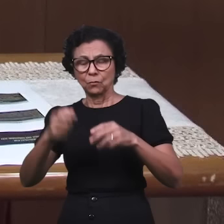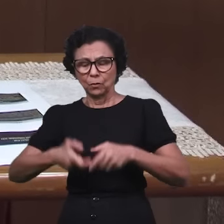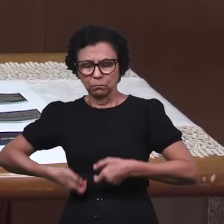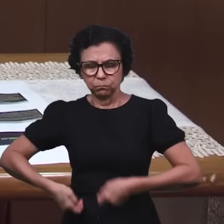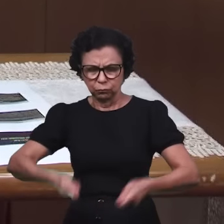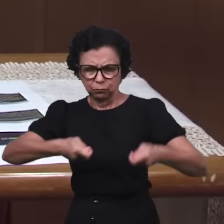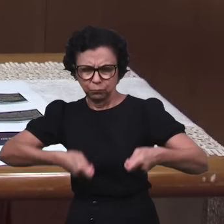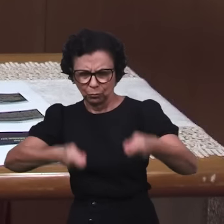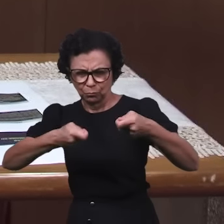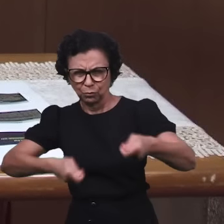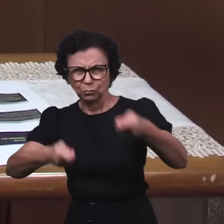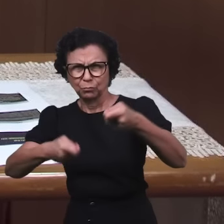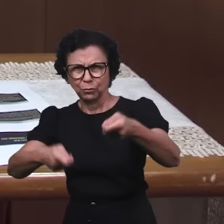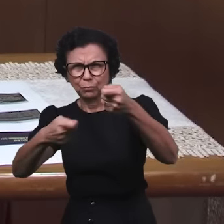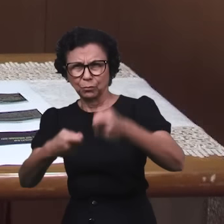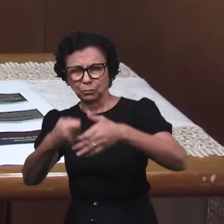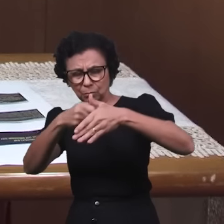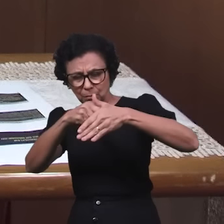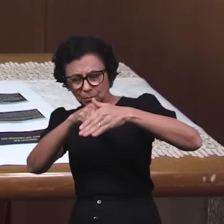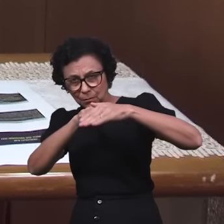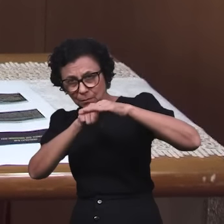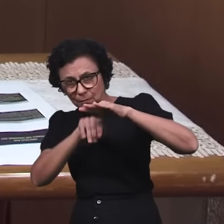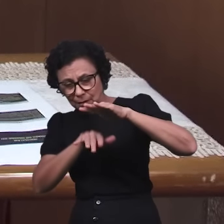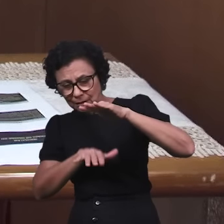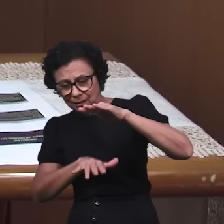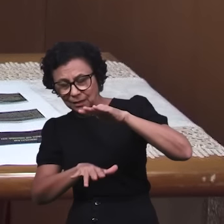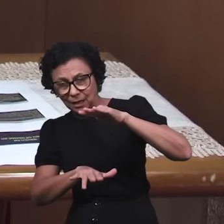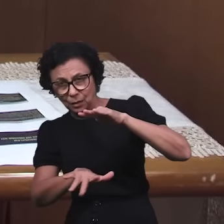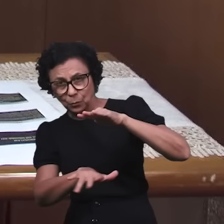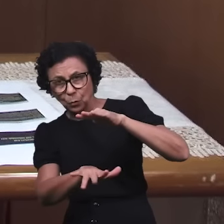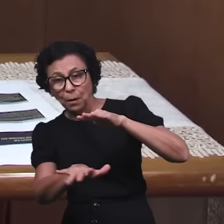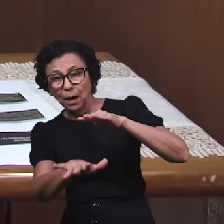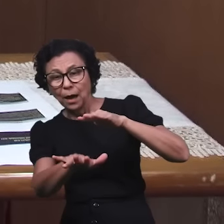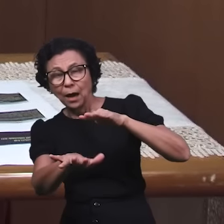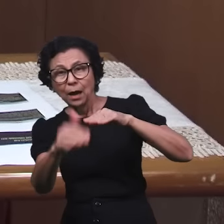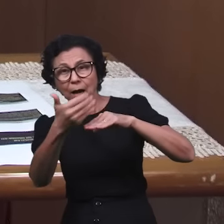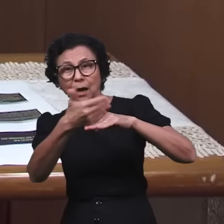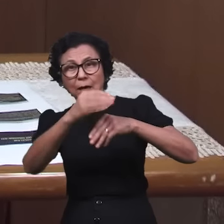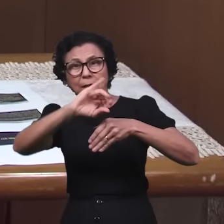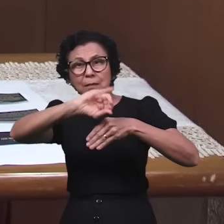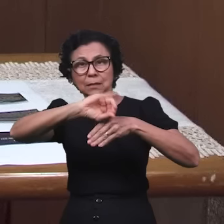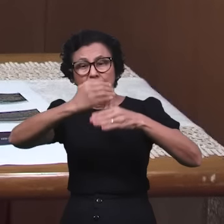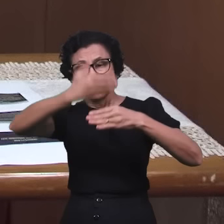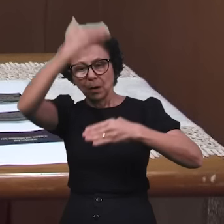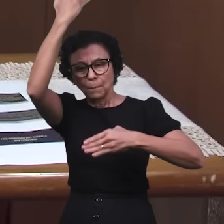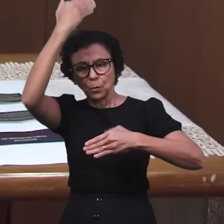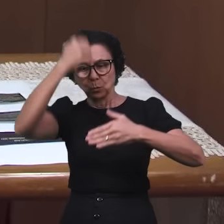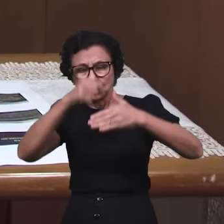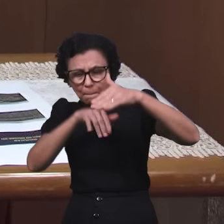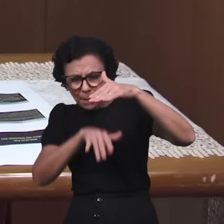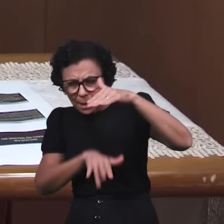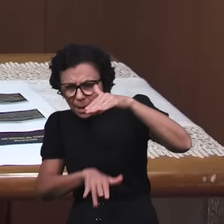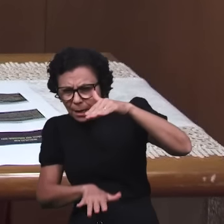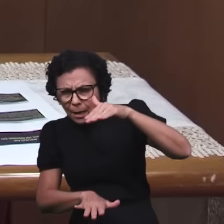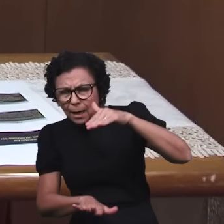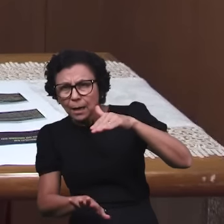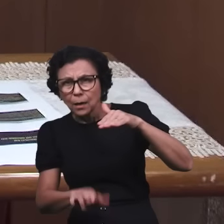este canal. Era um ponto frágil das muralhas, não é? E quem entrou primeiro foi